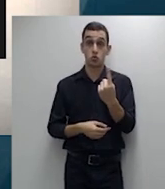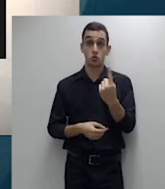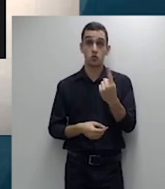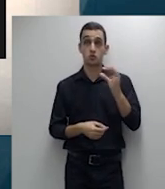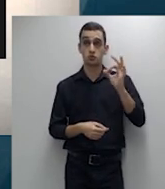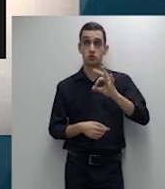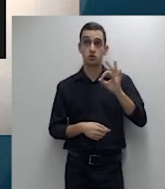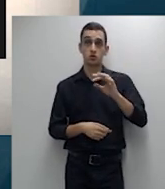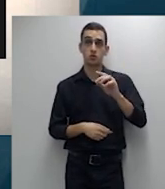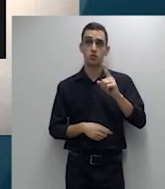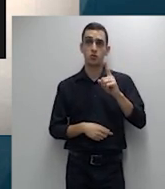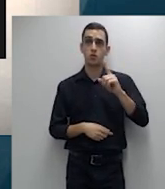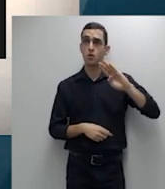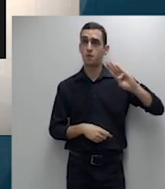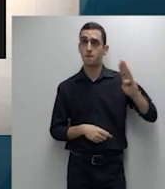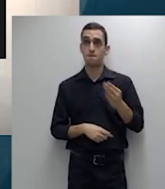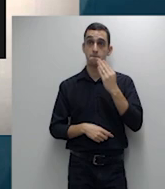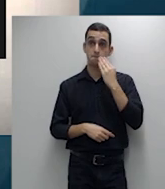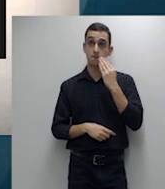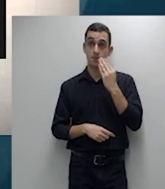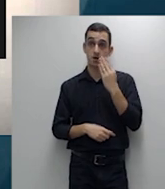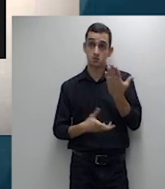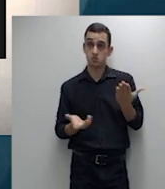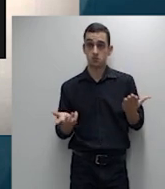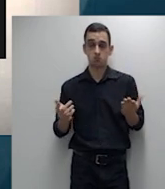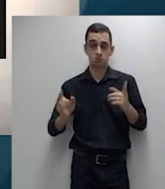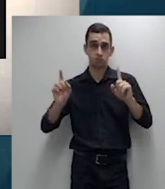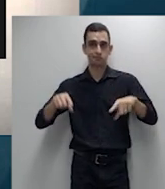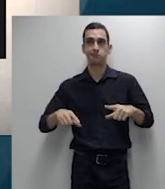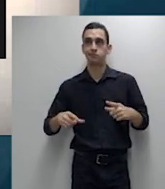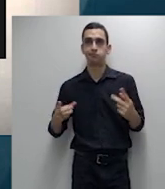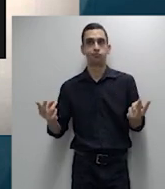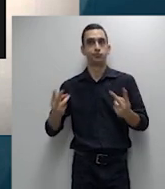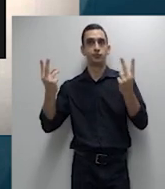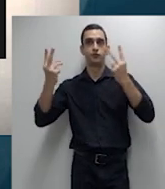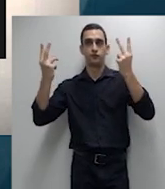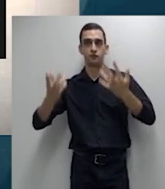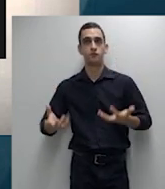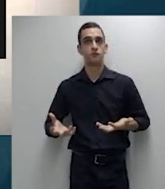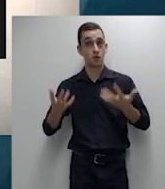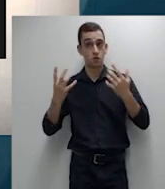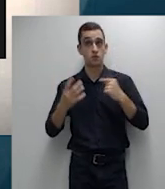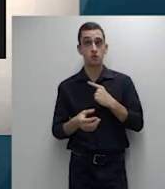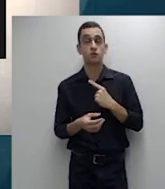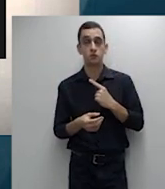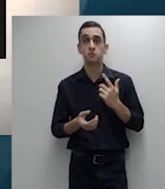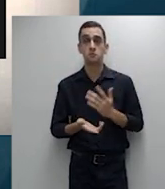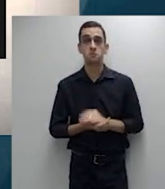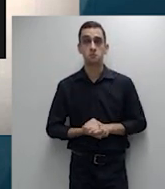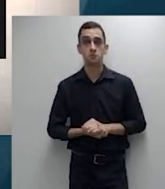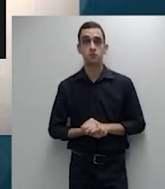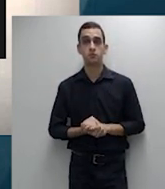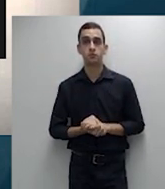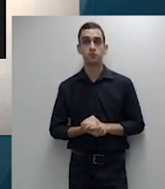bilhão e meio é muito é muito e aqui não vai nenhum é